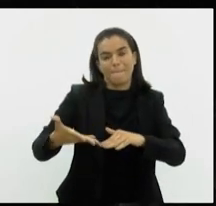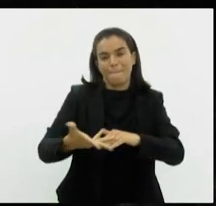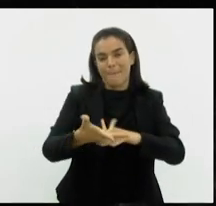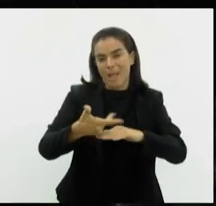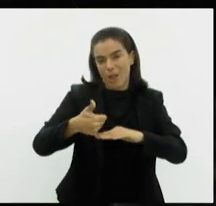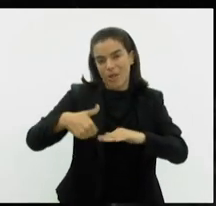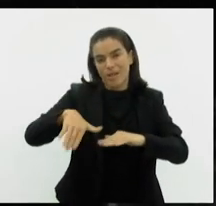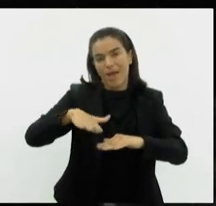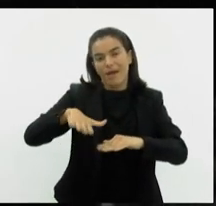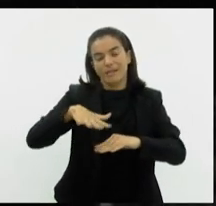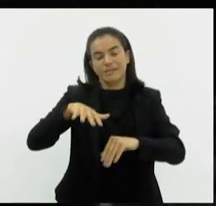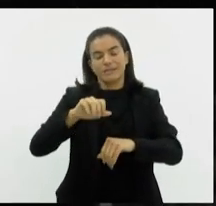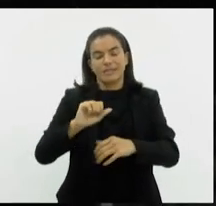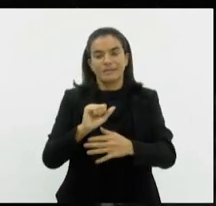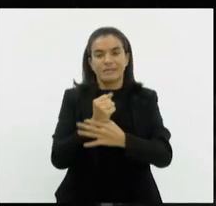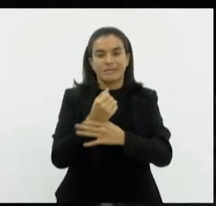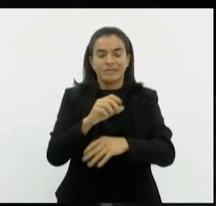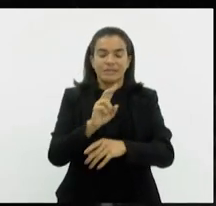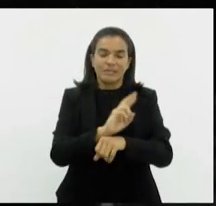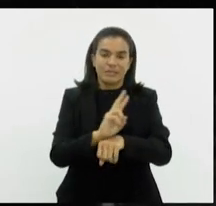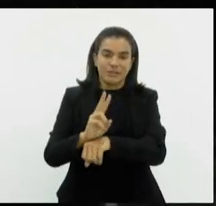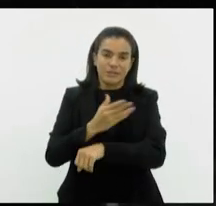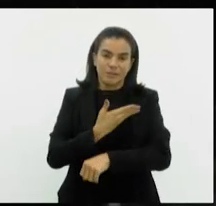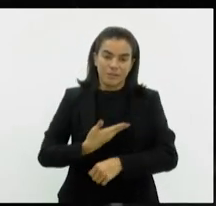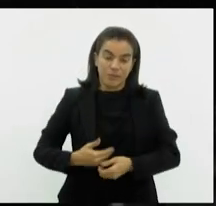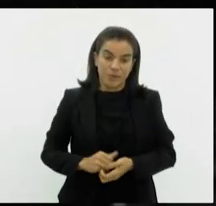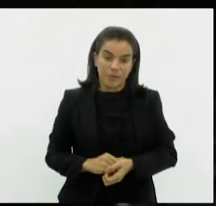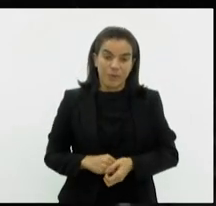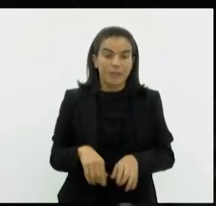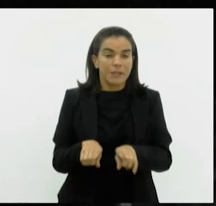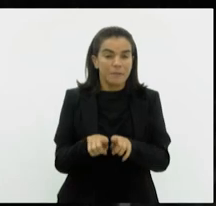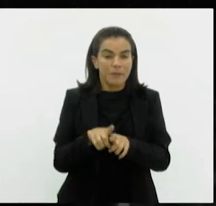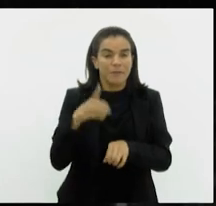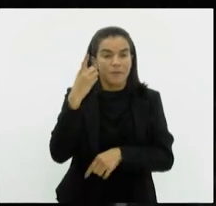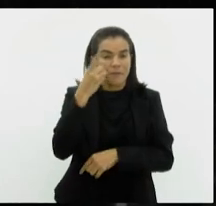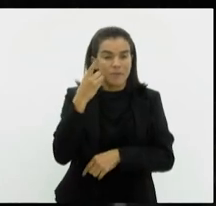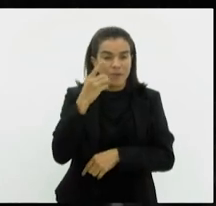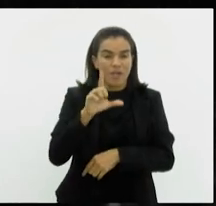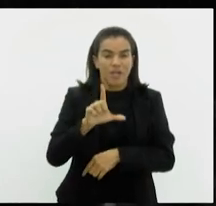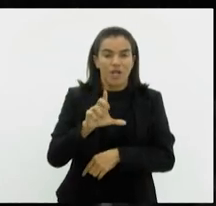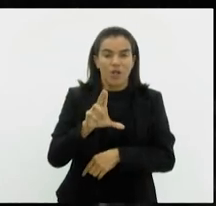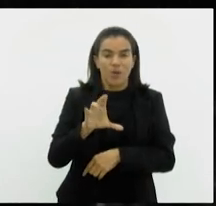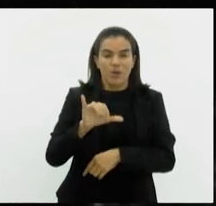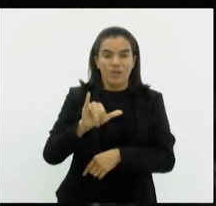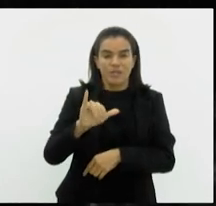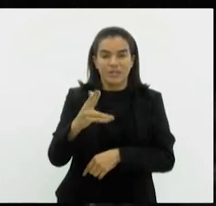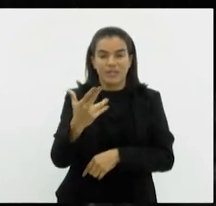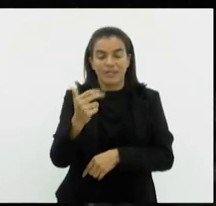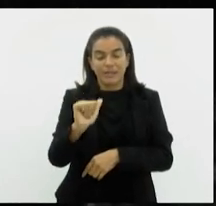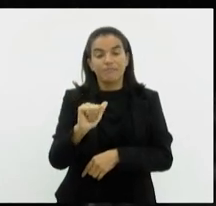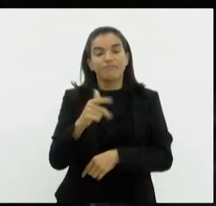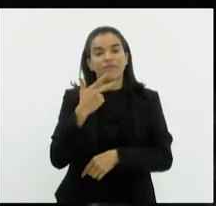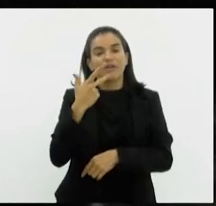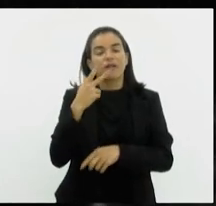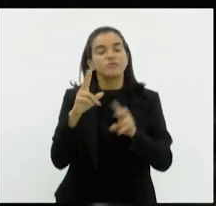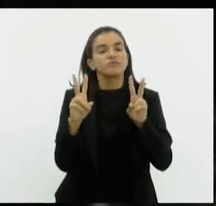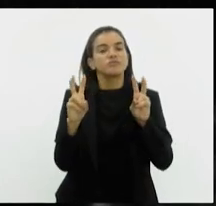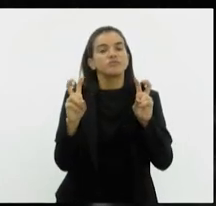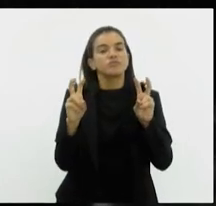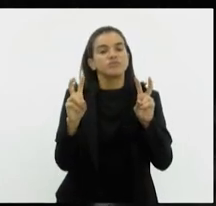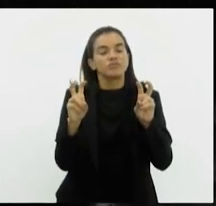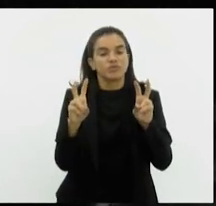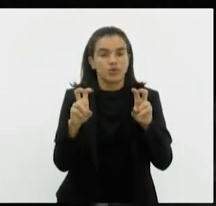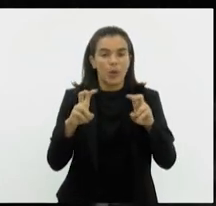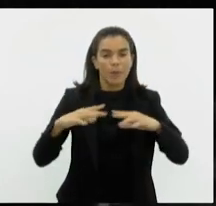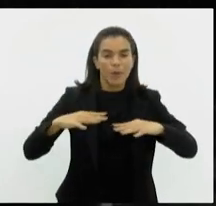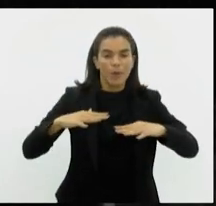questão da segurança pública e por último deputada Lucinha eu não queria deixar essa Tribuna sem falar sobre o